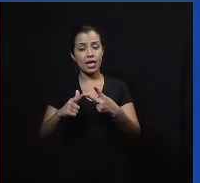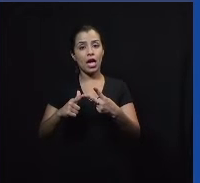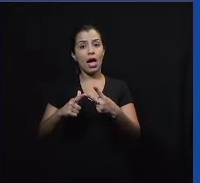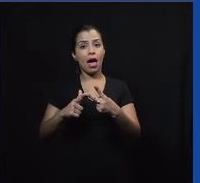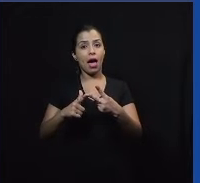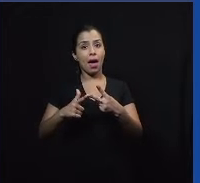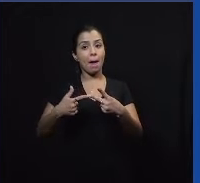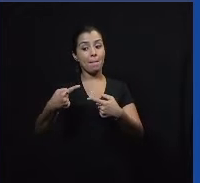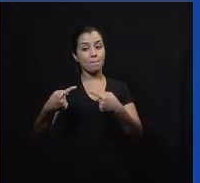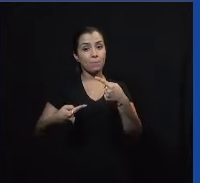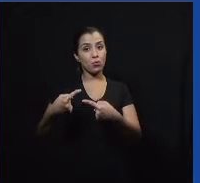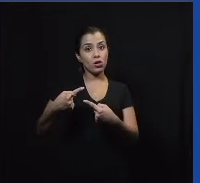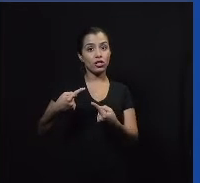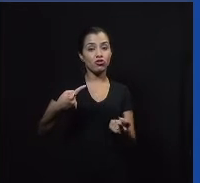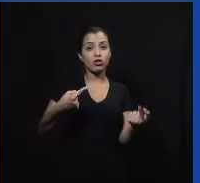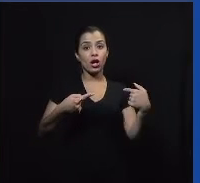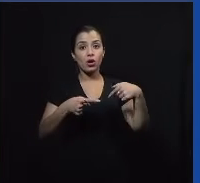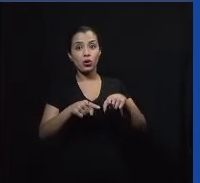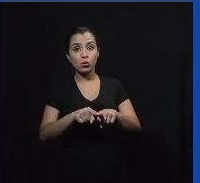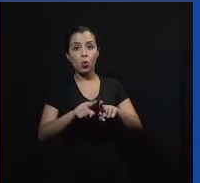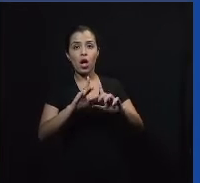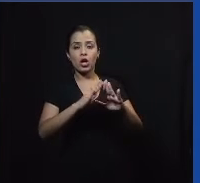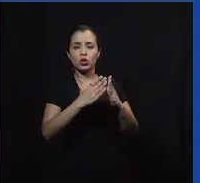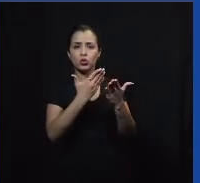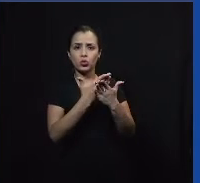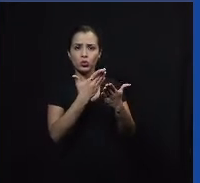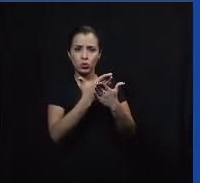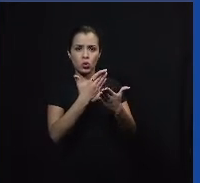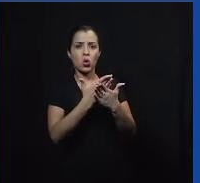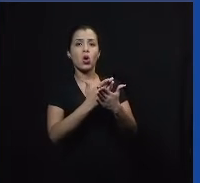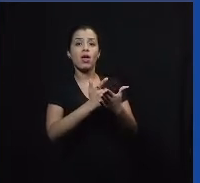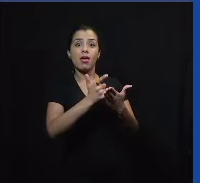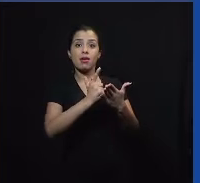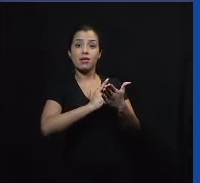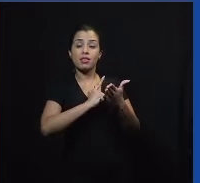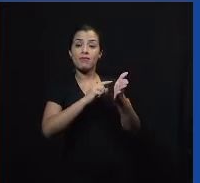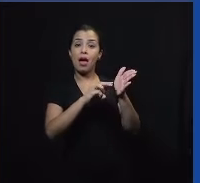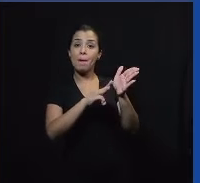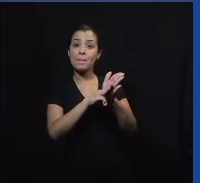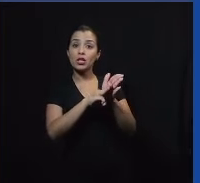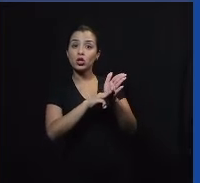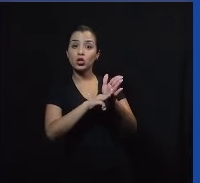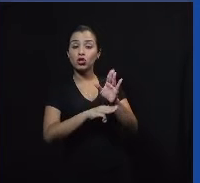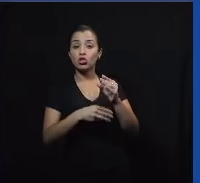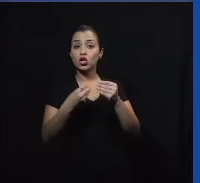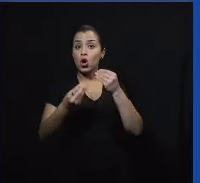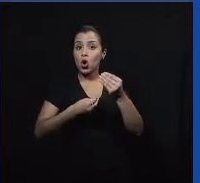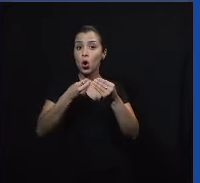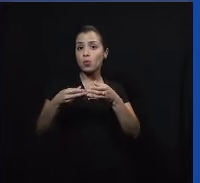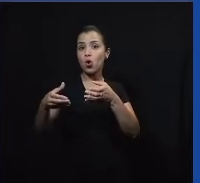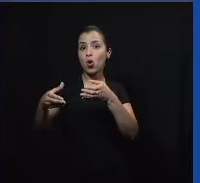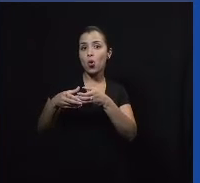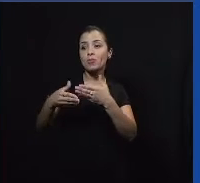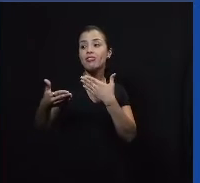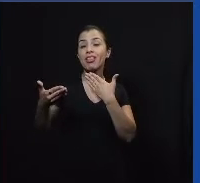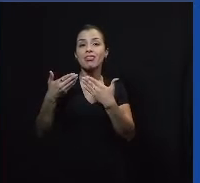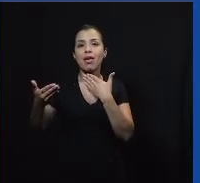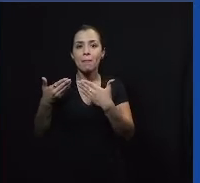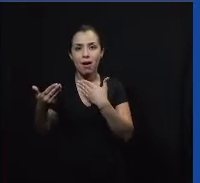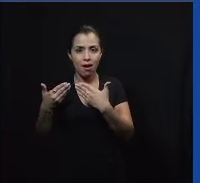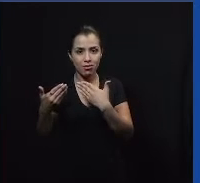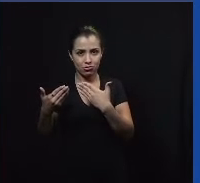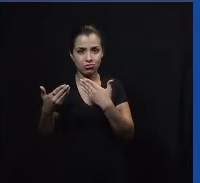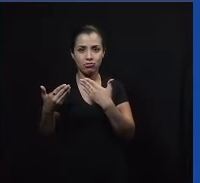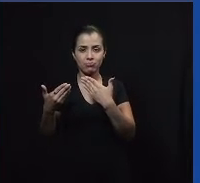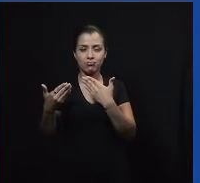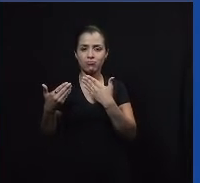com as escolas, e ela trouxe para a gente uma vivência na metodologia dela de clubes de debates, né? Mostrando um pouco